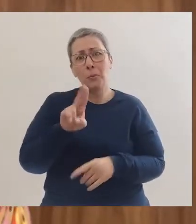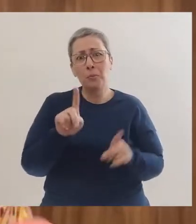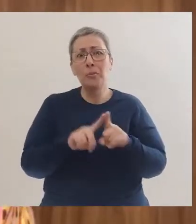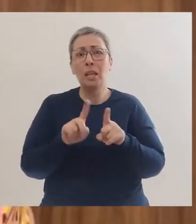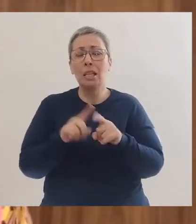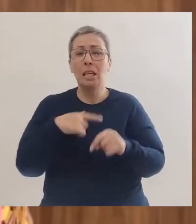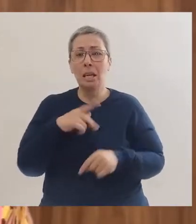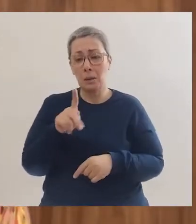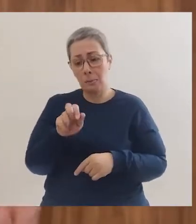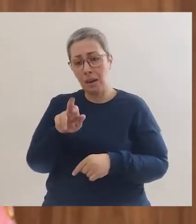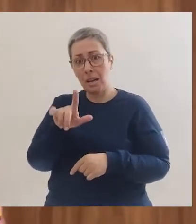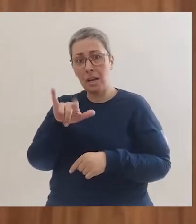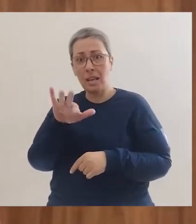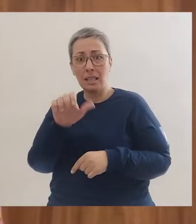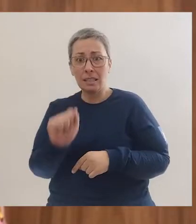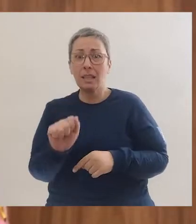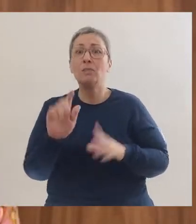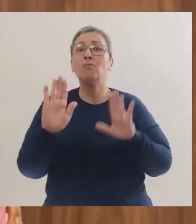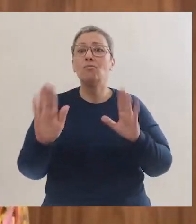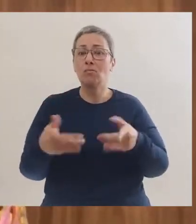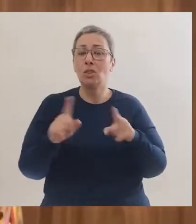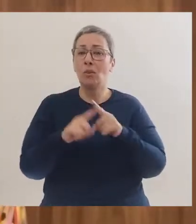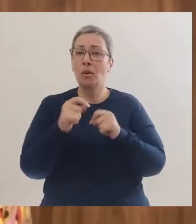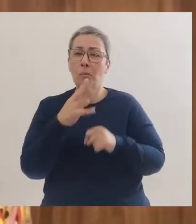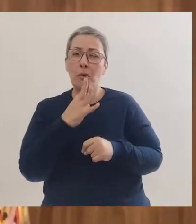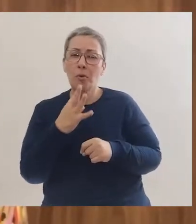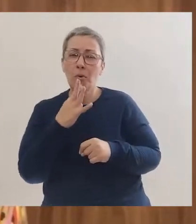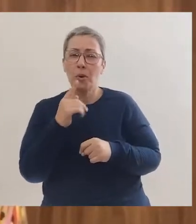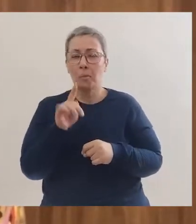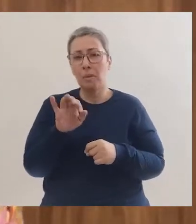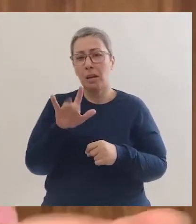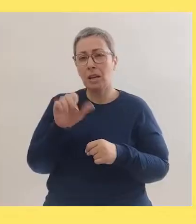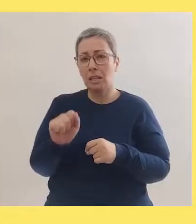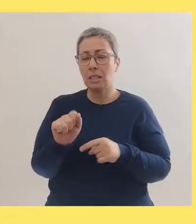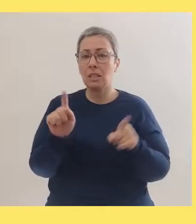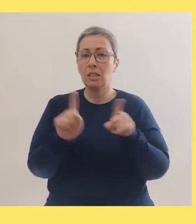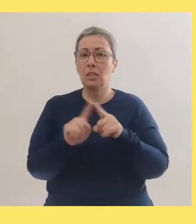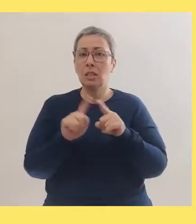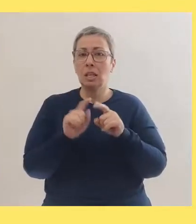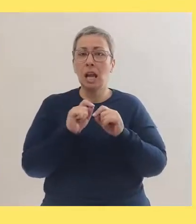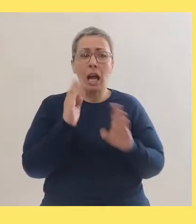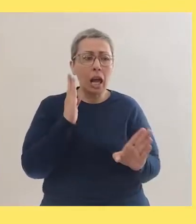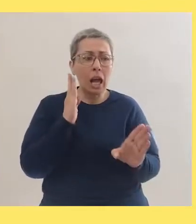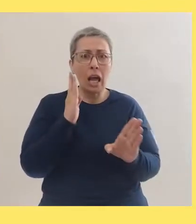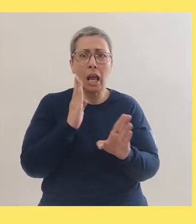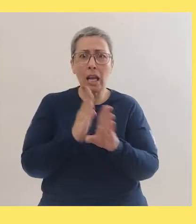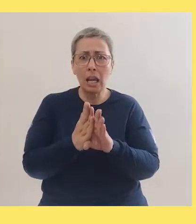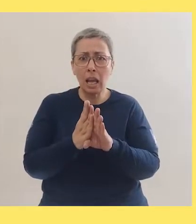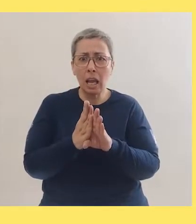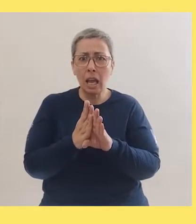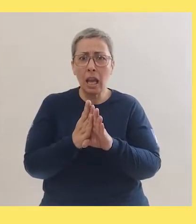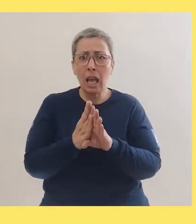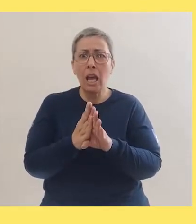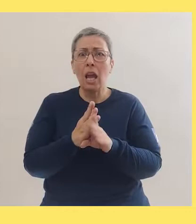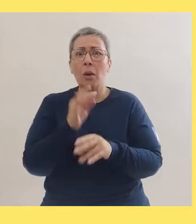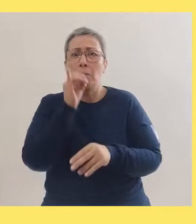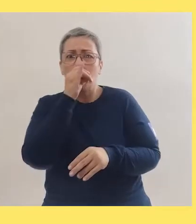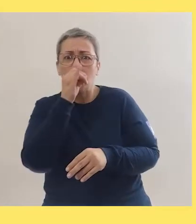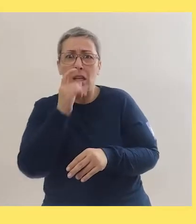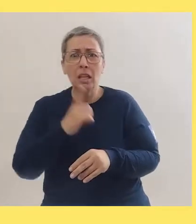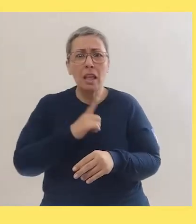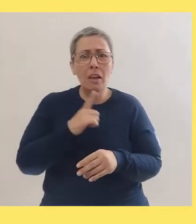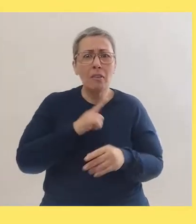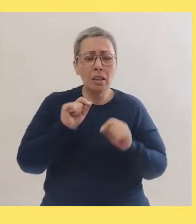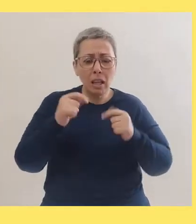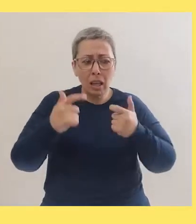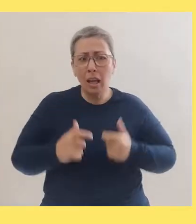as parlendas como nós vimos. Vamos conhecer a parlenda do... Cadê o tocinho que estava aqui? Cadê o